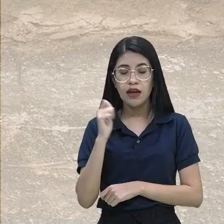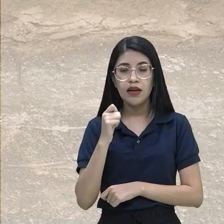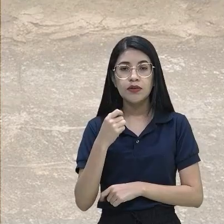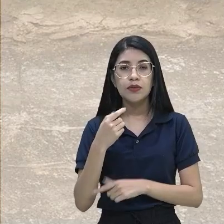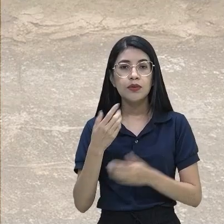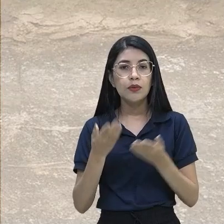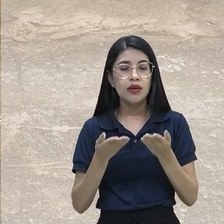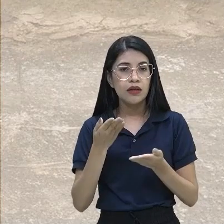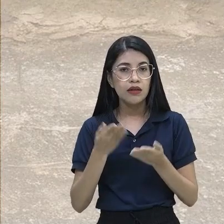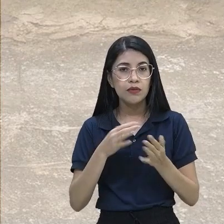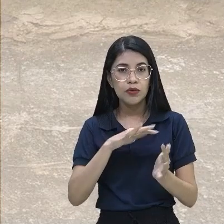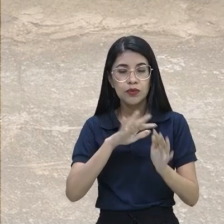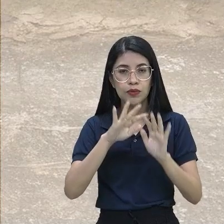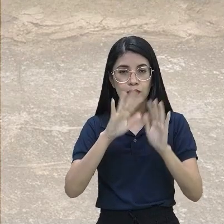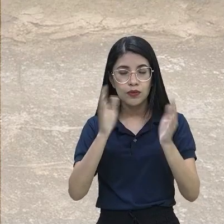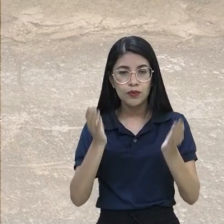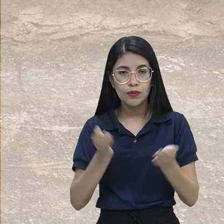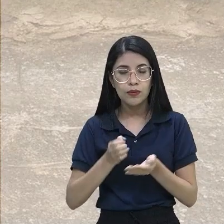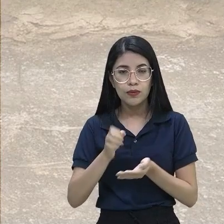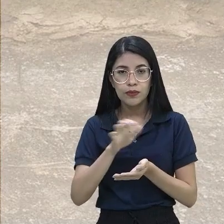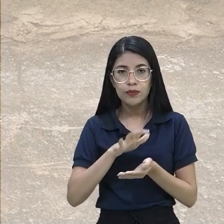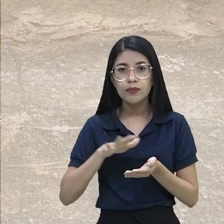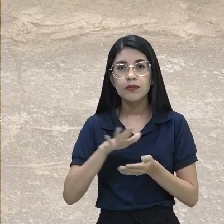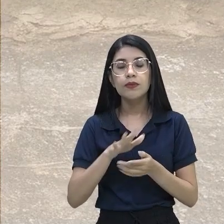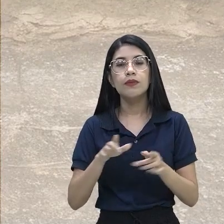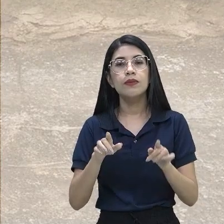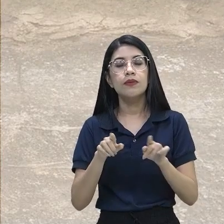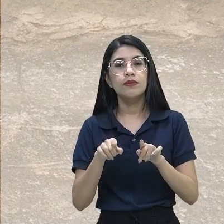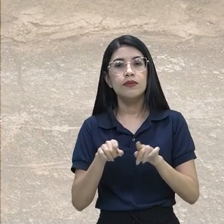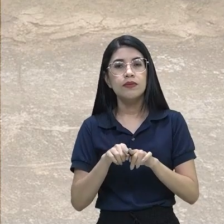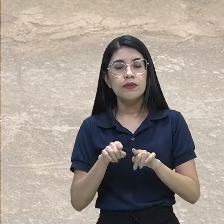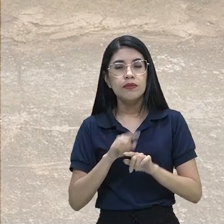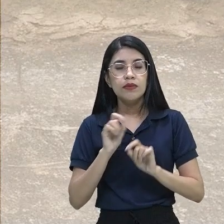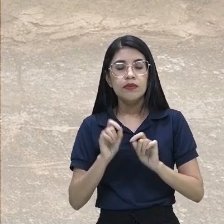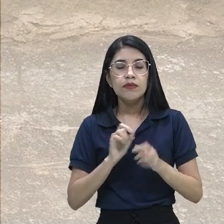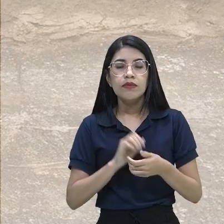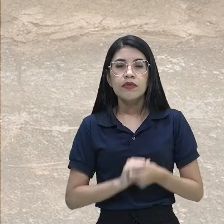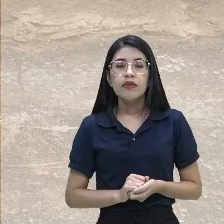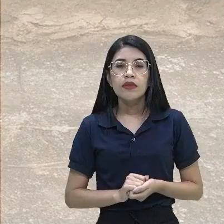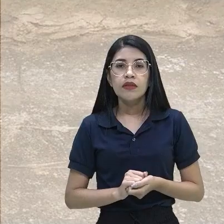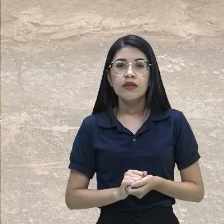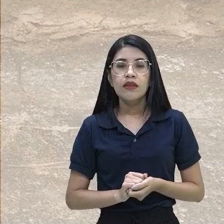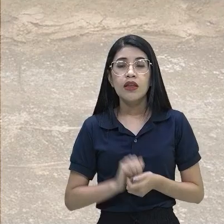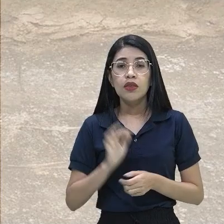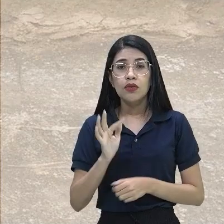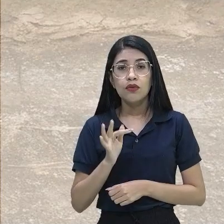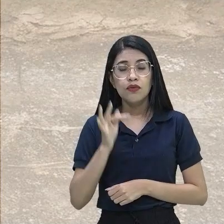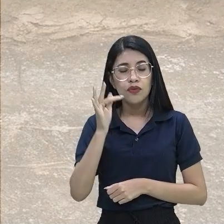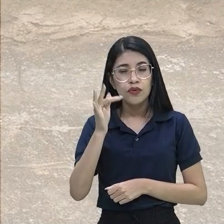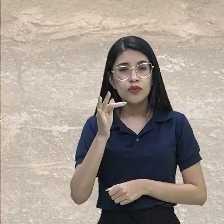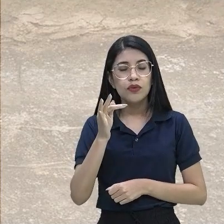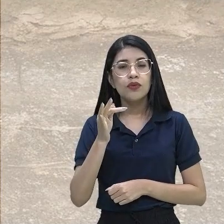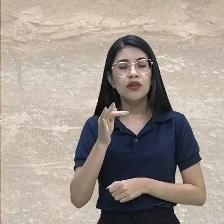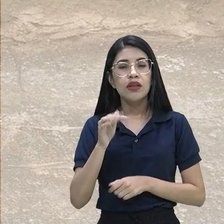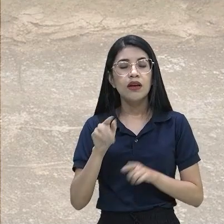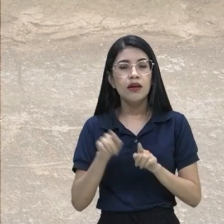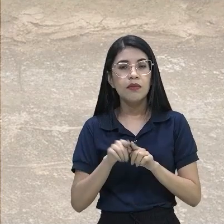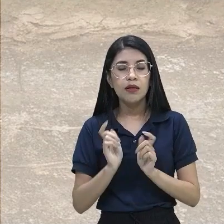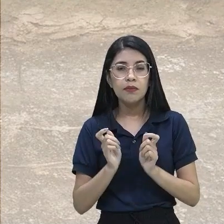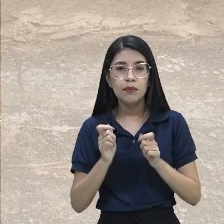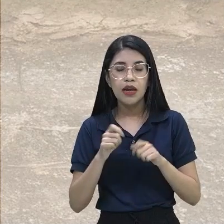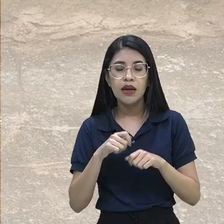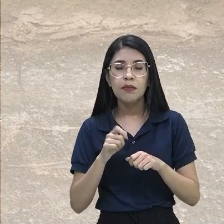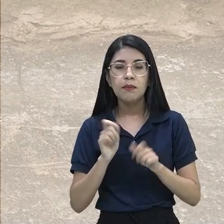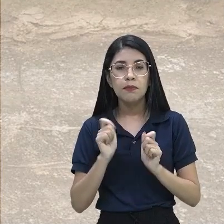do ecossistema, além, né, do comprimento ali da futura fertilidade, da capacidade realmente